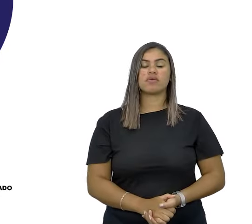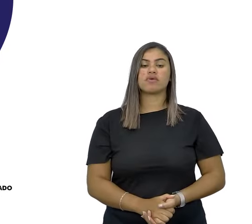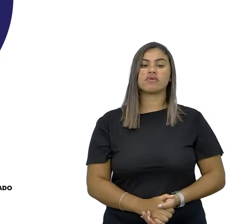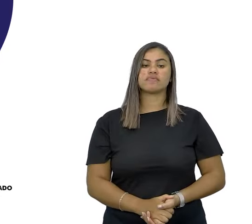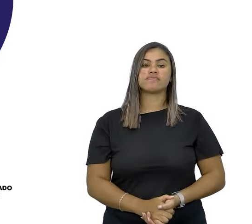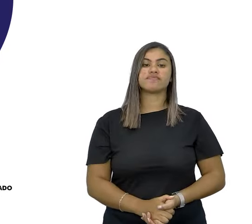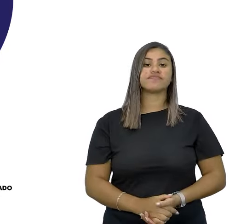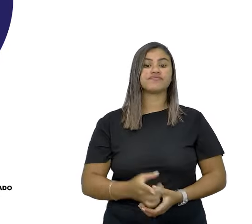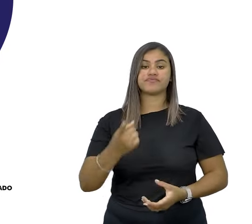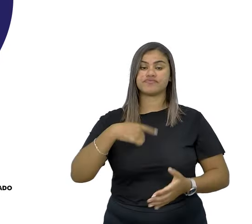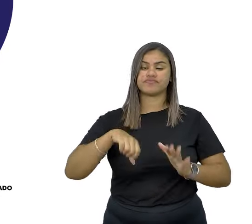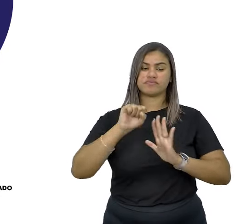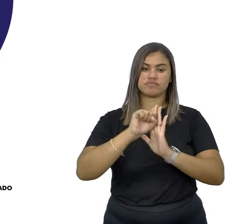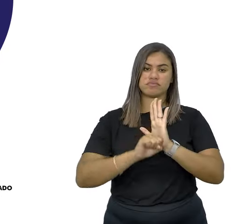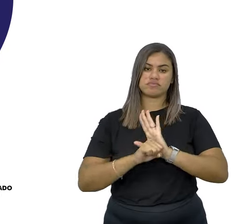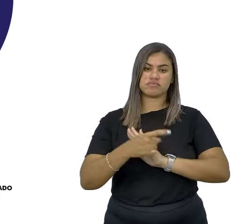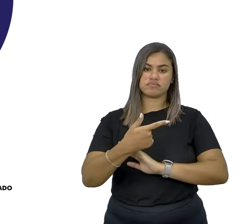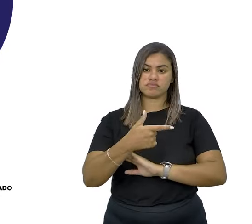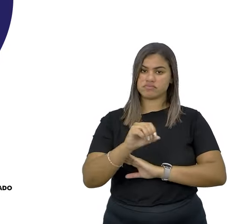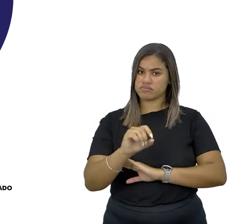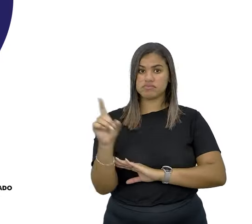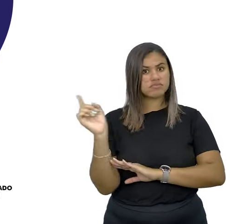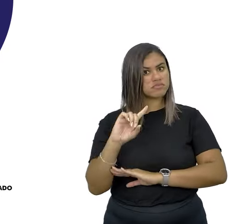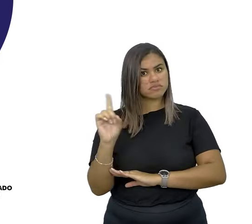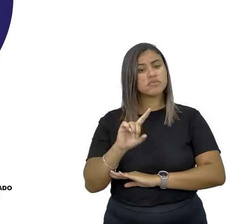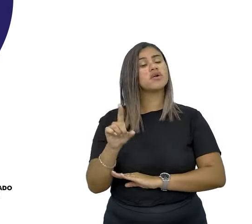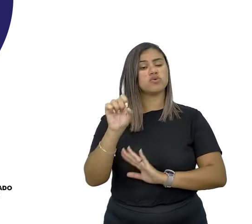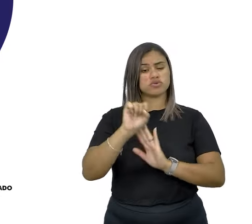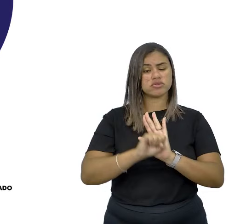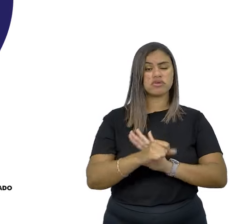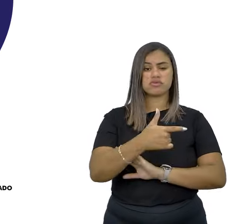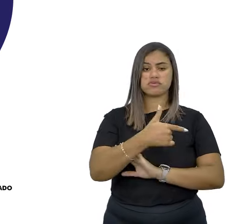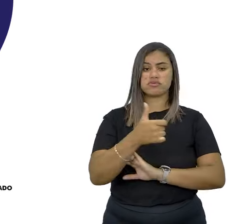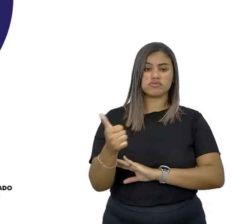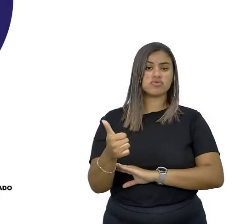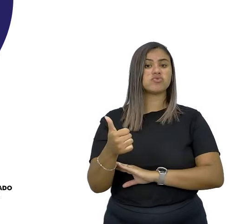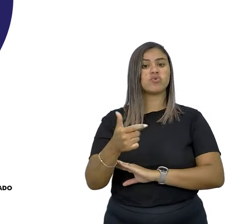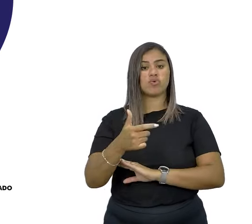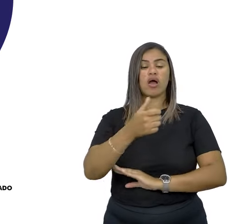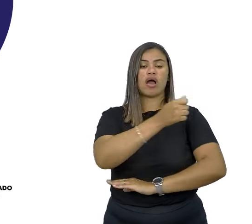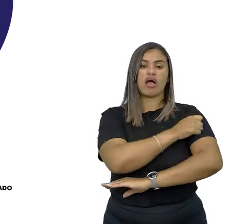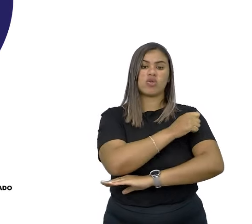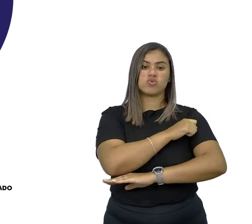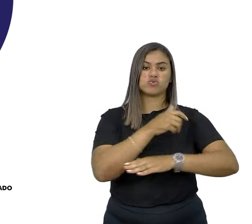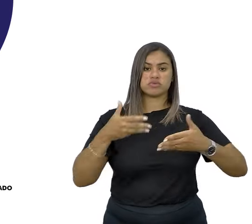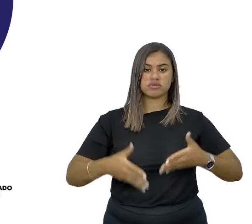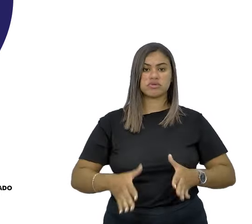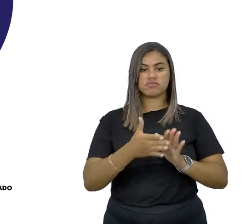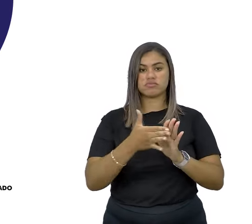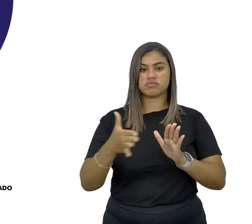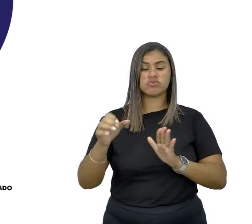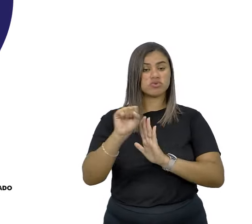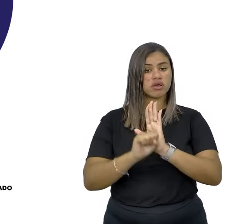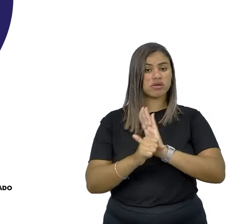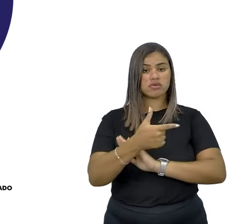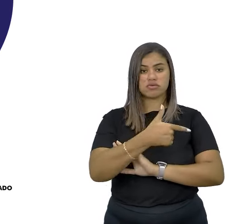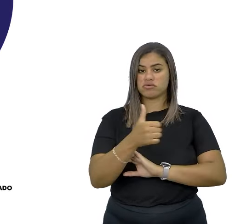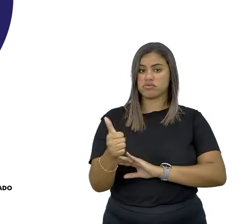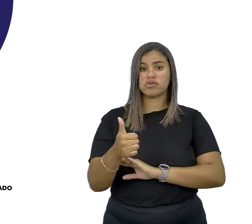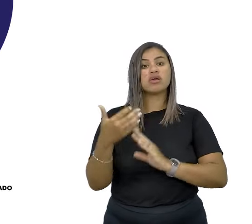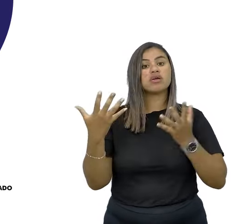no século XX, nós estamos no século XXI, nossos alunos estão no século XXI. E nós queremos alunos que